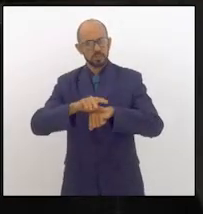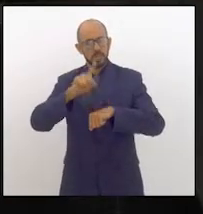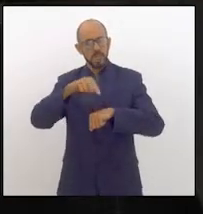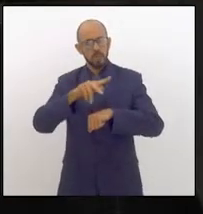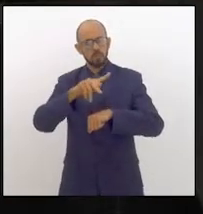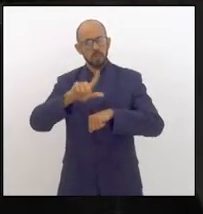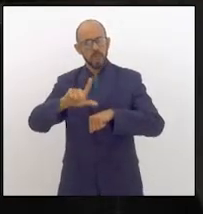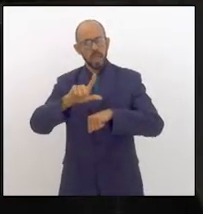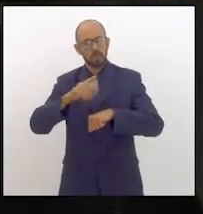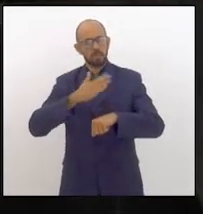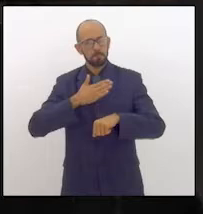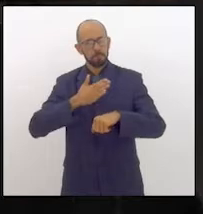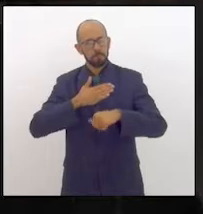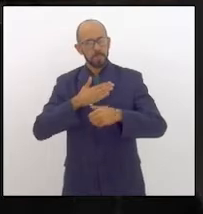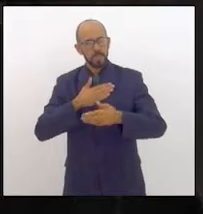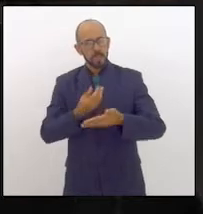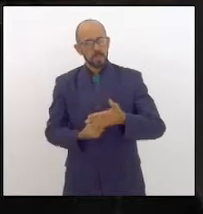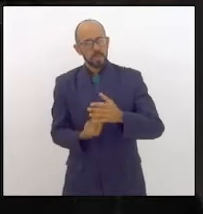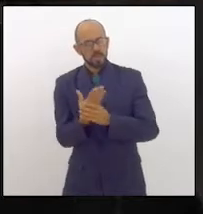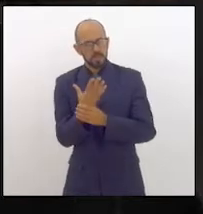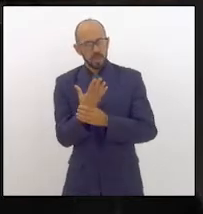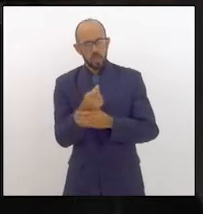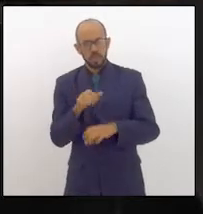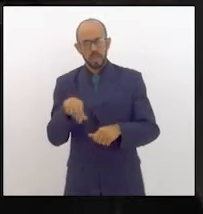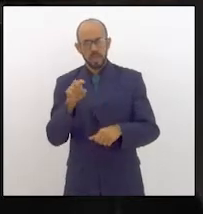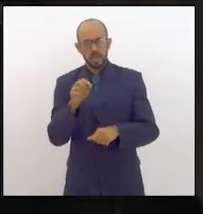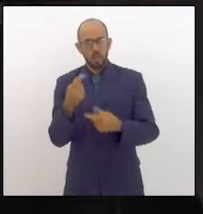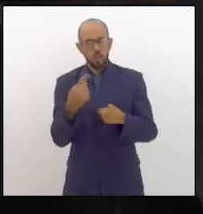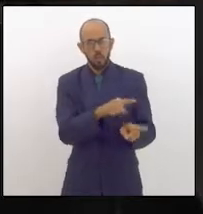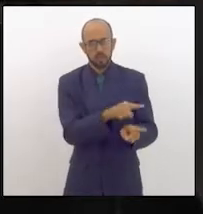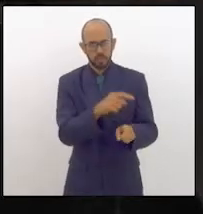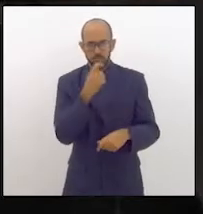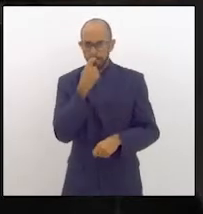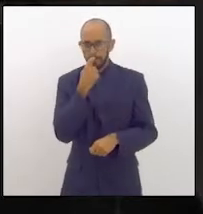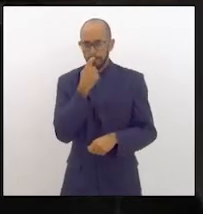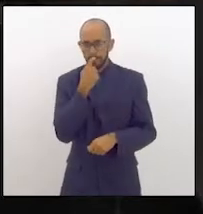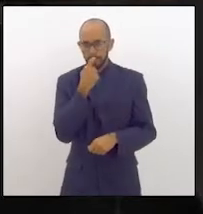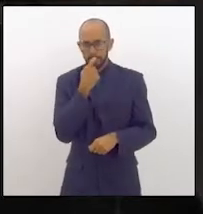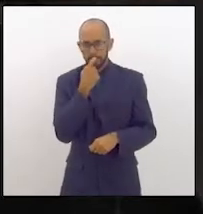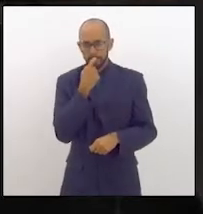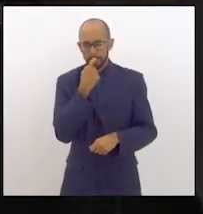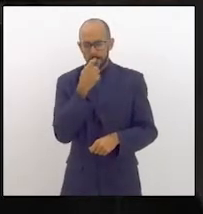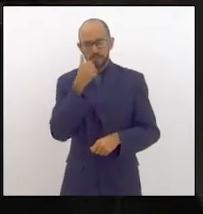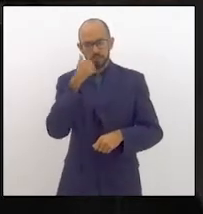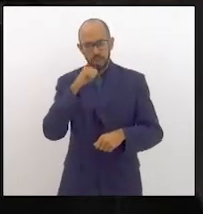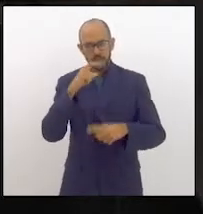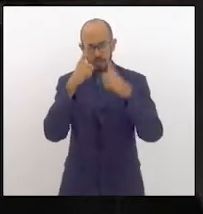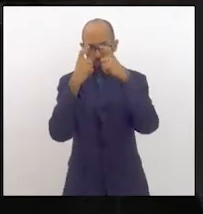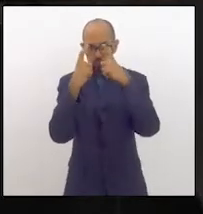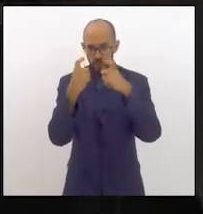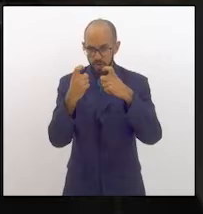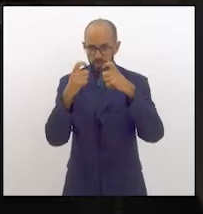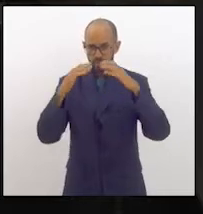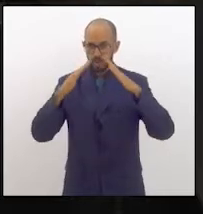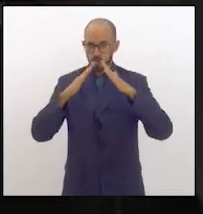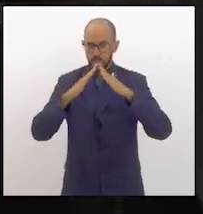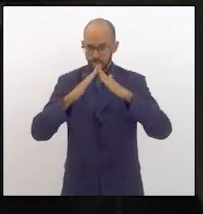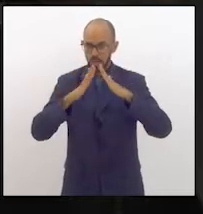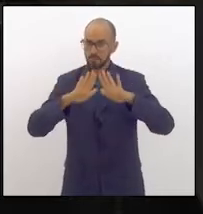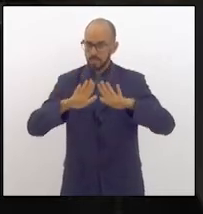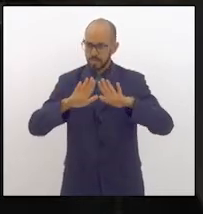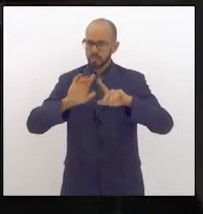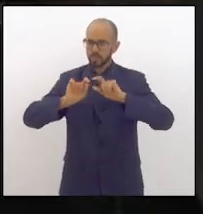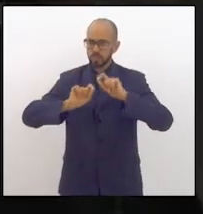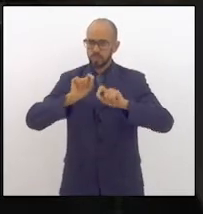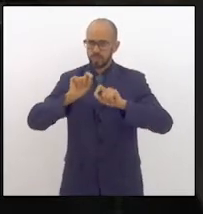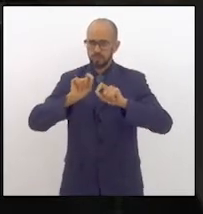que a prevenção e o combate contra as mulheres que sofrem violência doméstica só